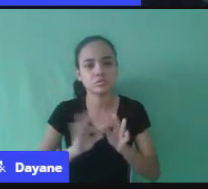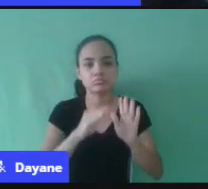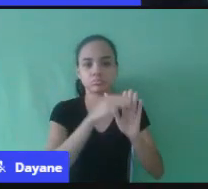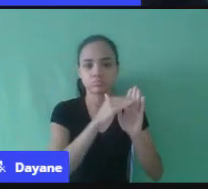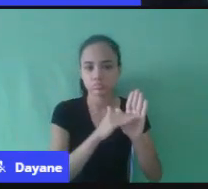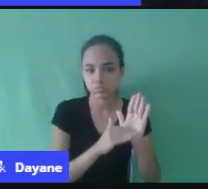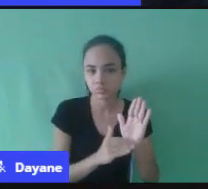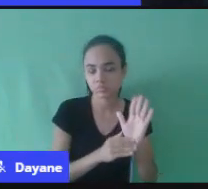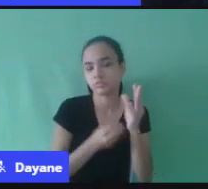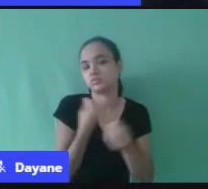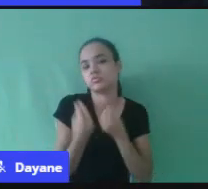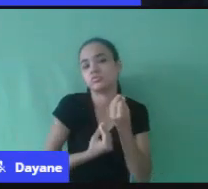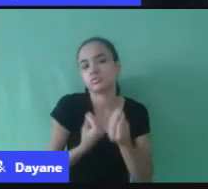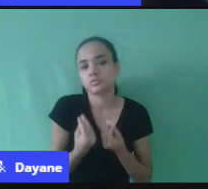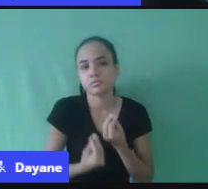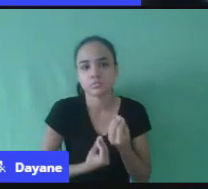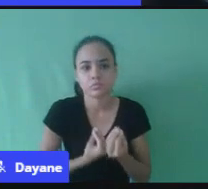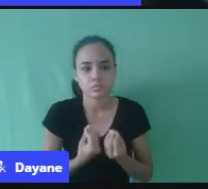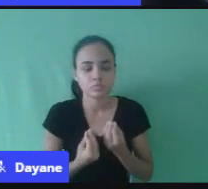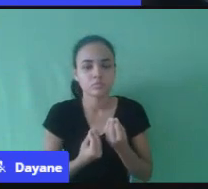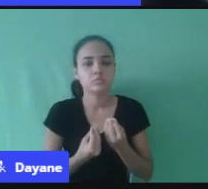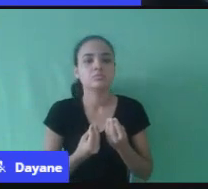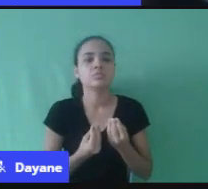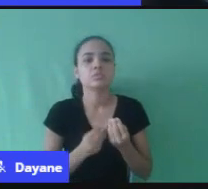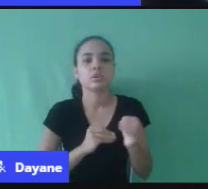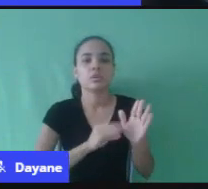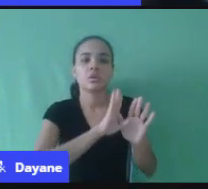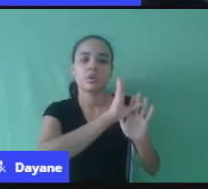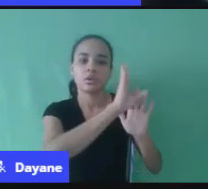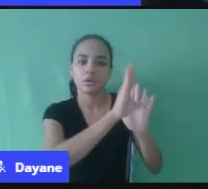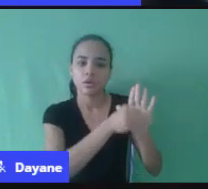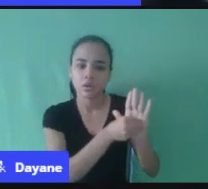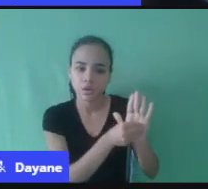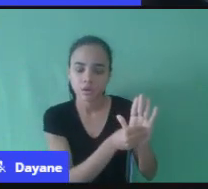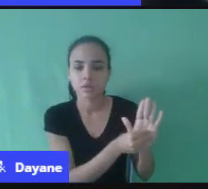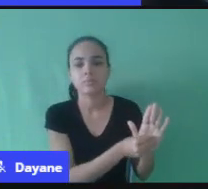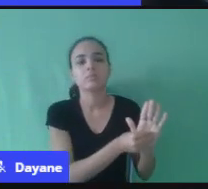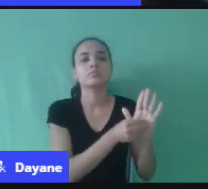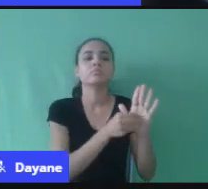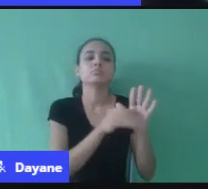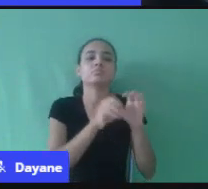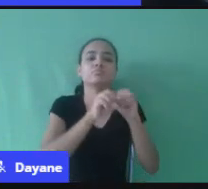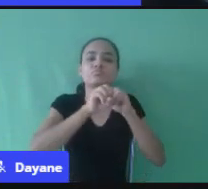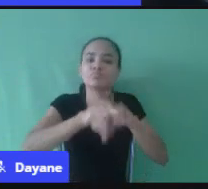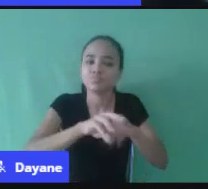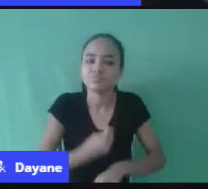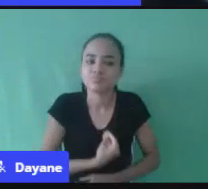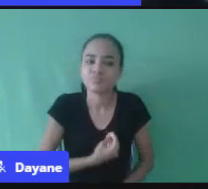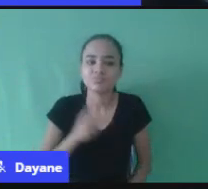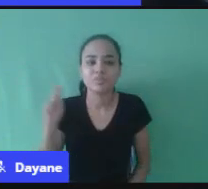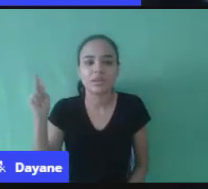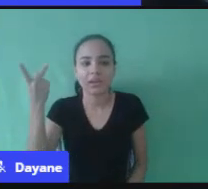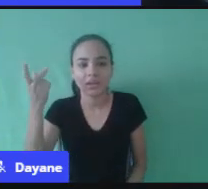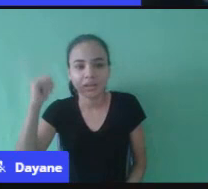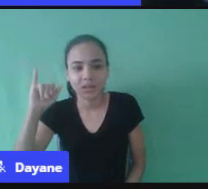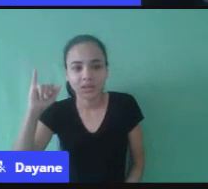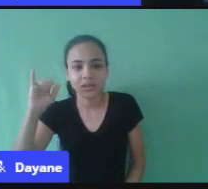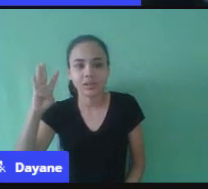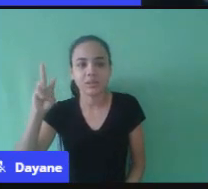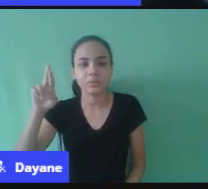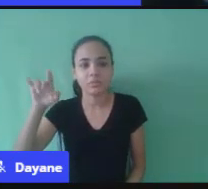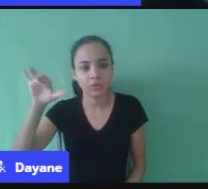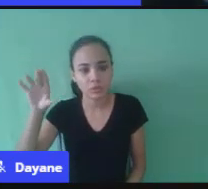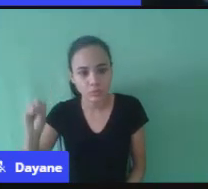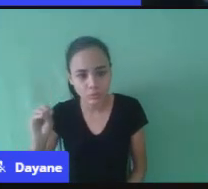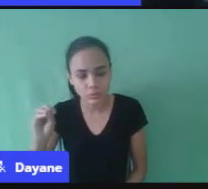vão implementar o ensino híbrido nas mais de 200 unidades de ensino, desde EMEIs